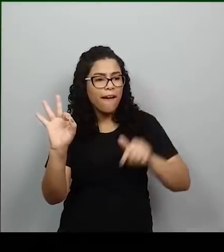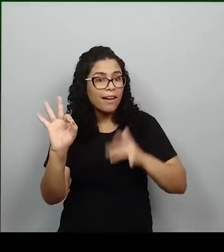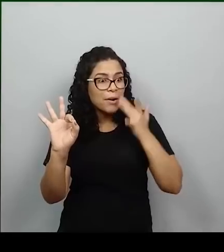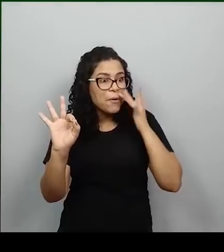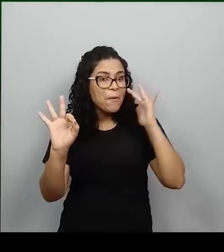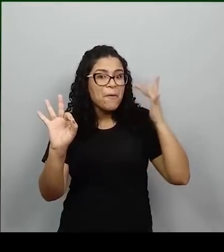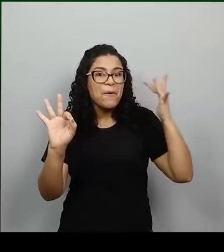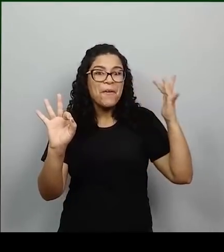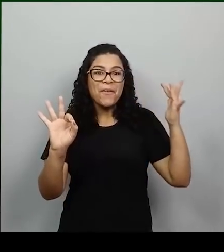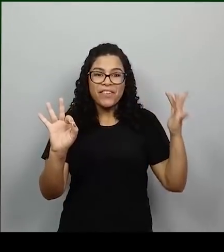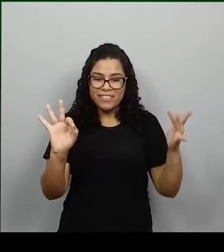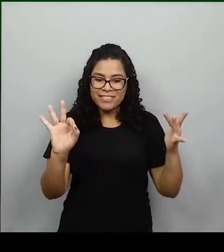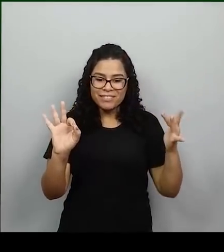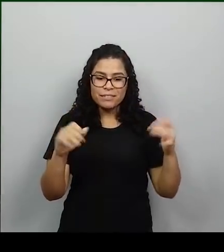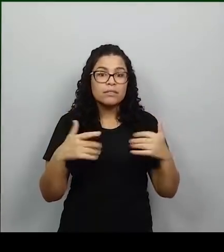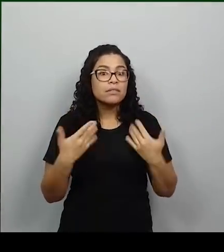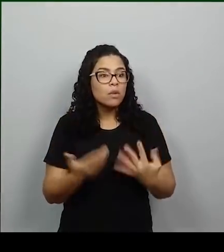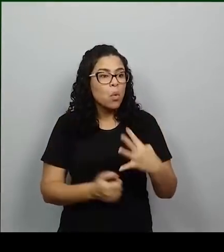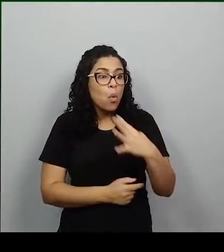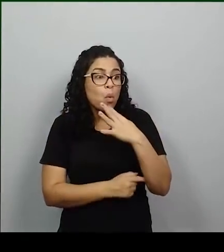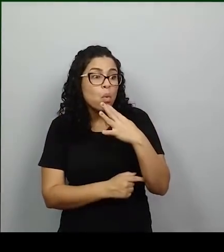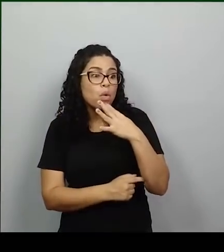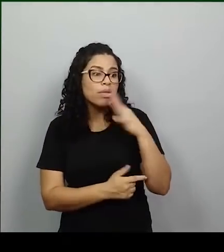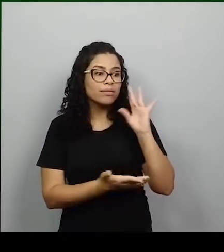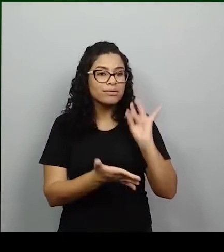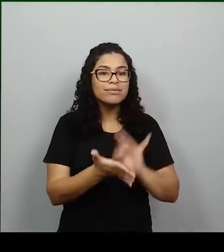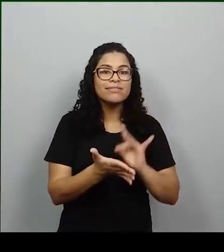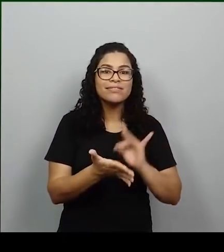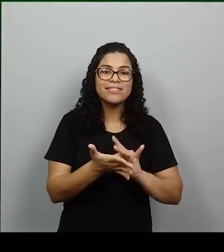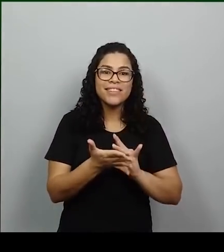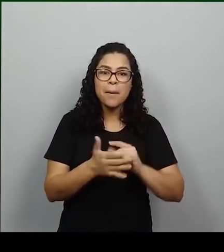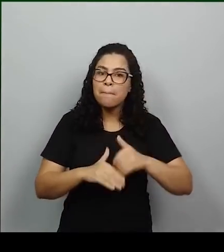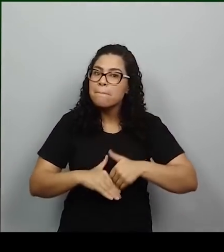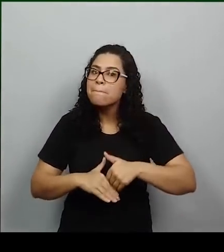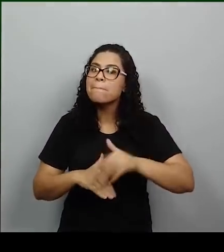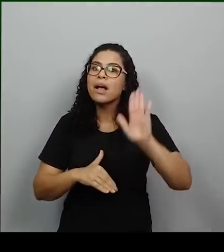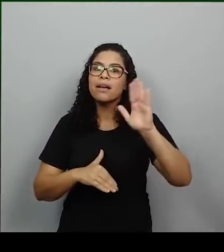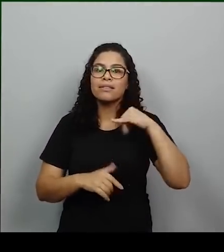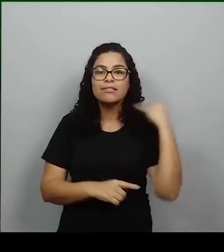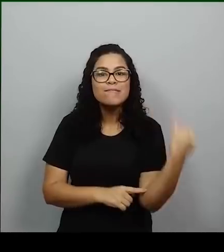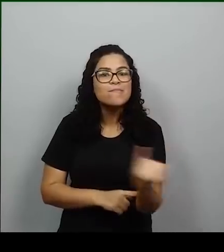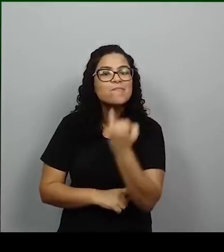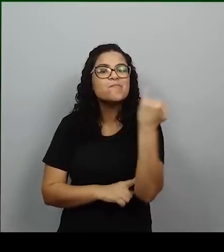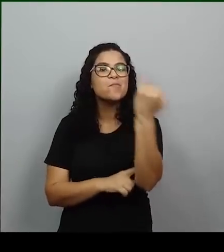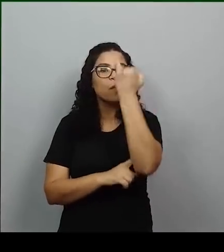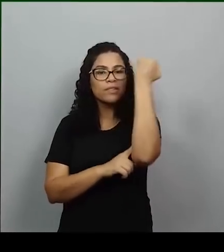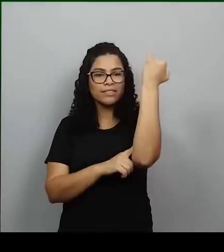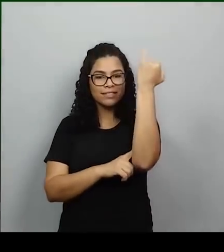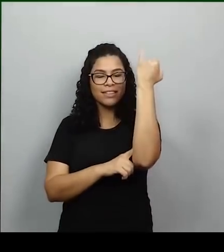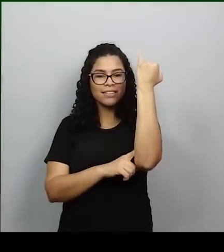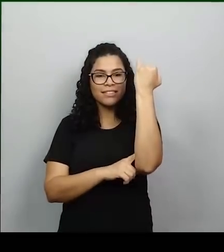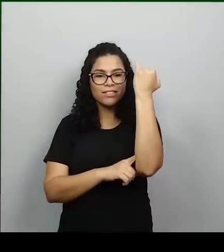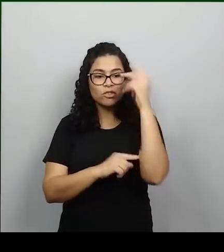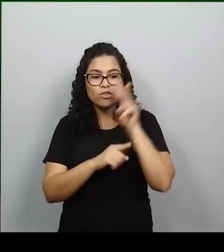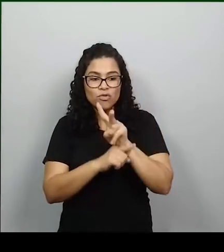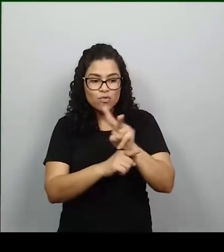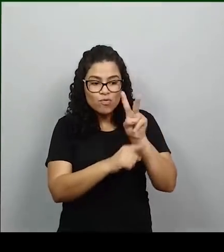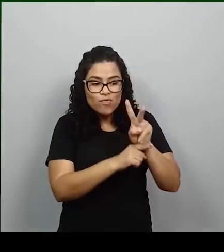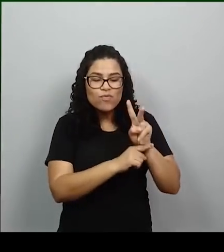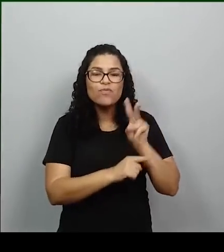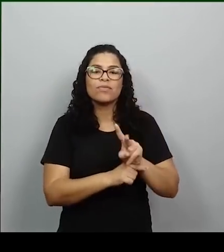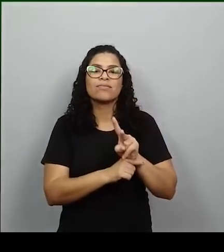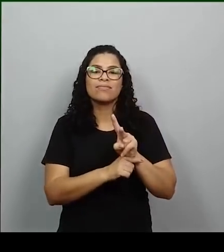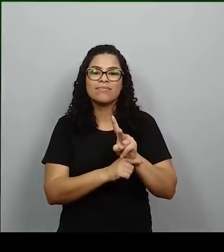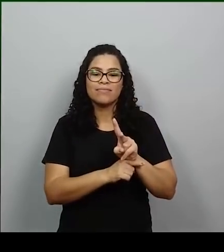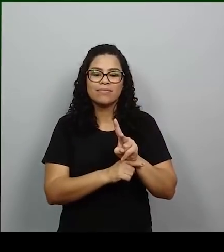precioso. E quanto mais a gente conhece ela, mais a gente entende a importância de conservá-la, né?